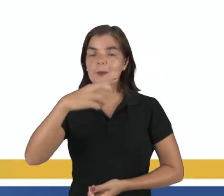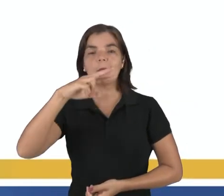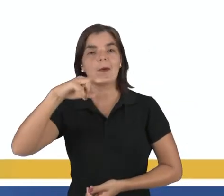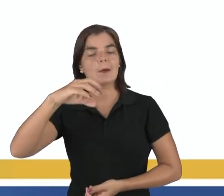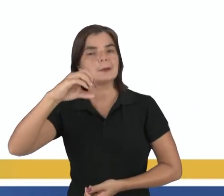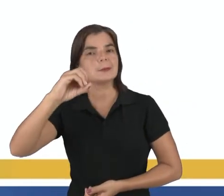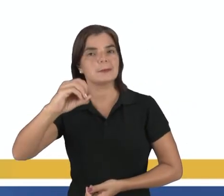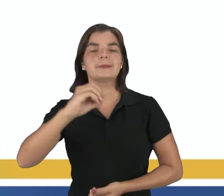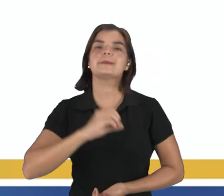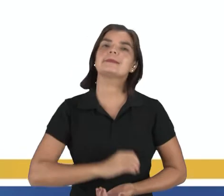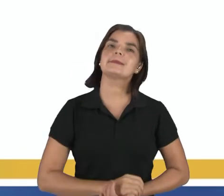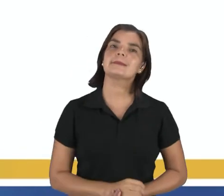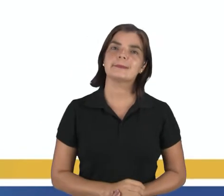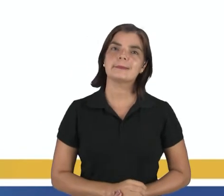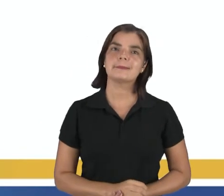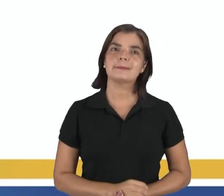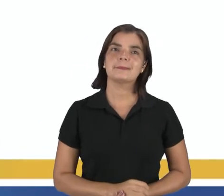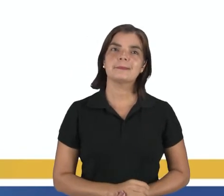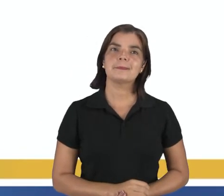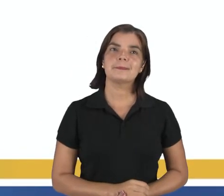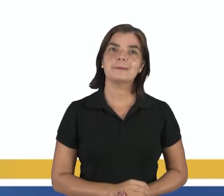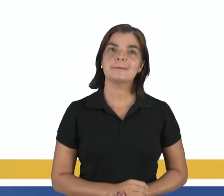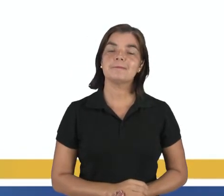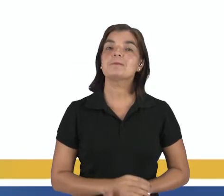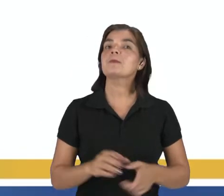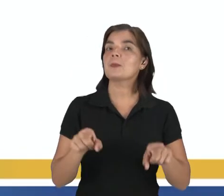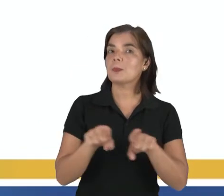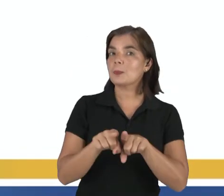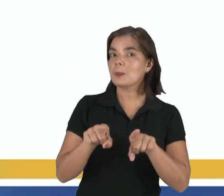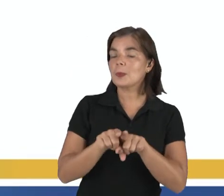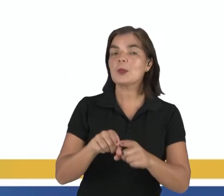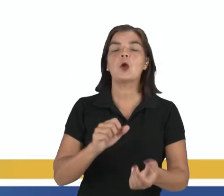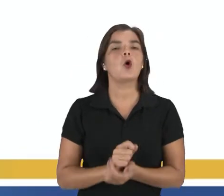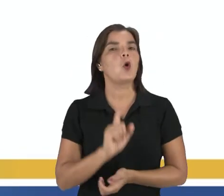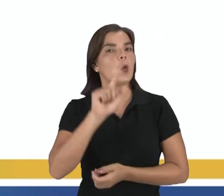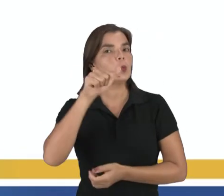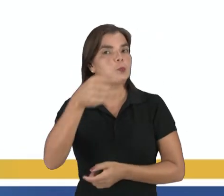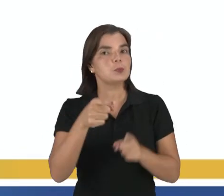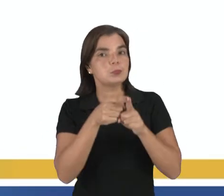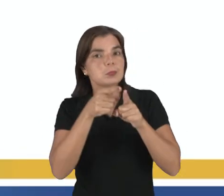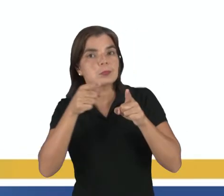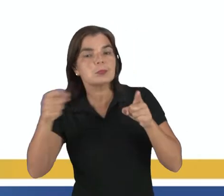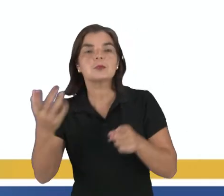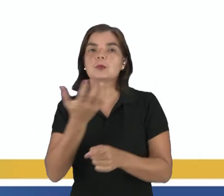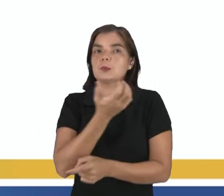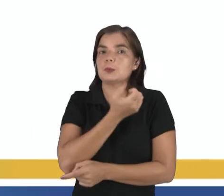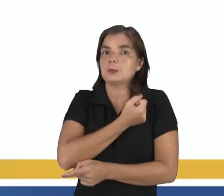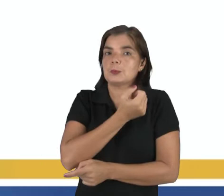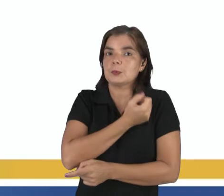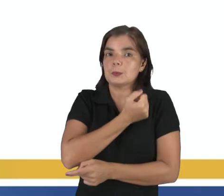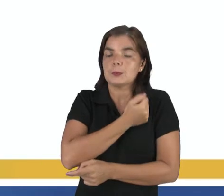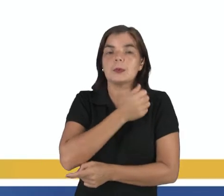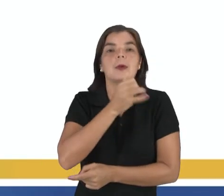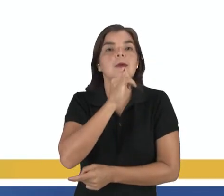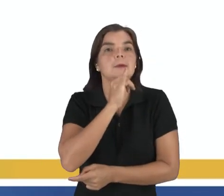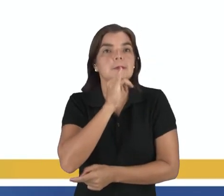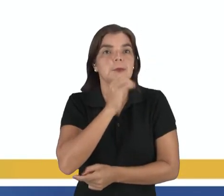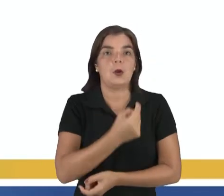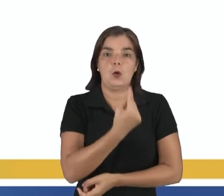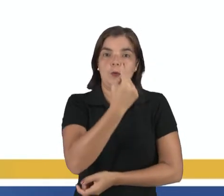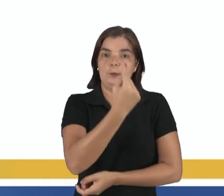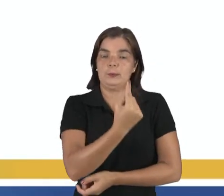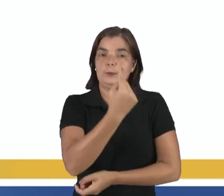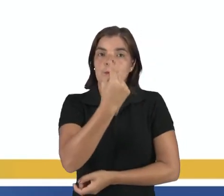menos 4 igual a 0. Temos também uma outra exemplo para uma